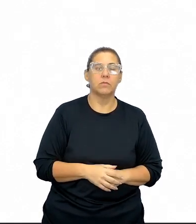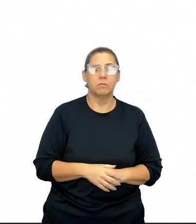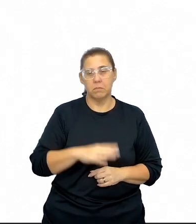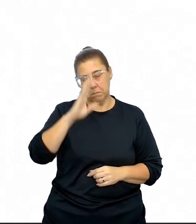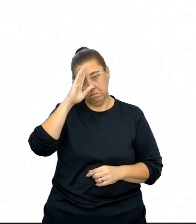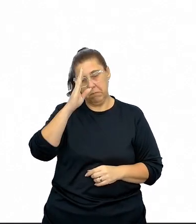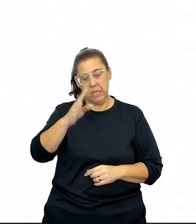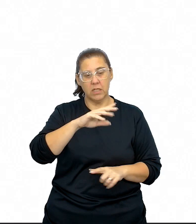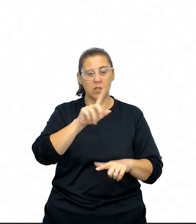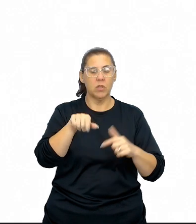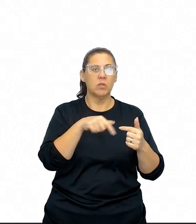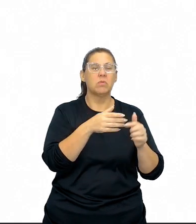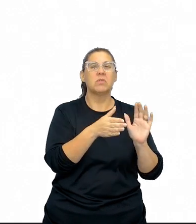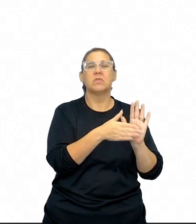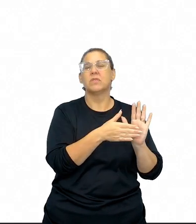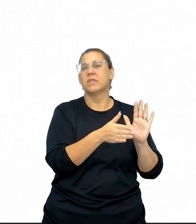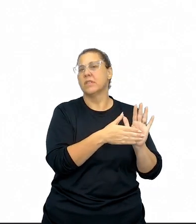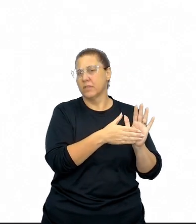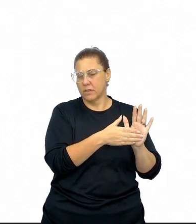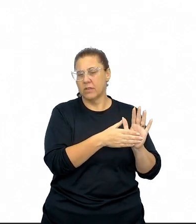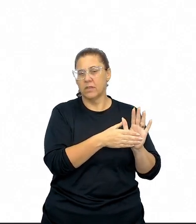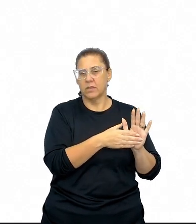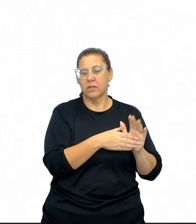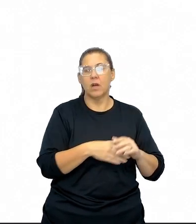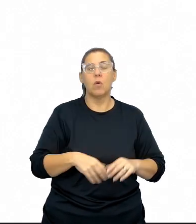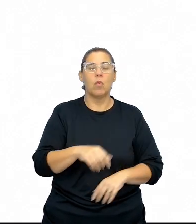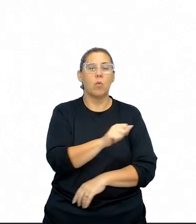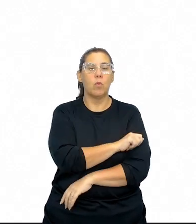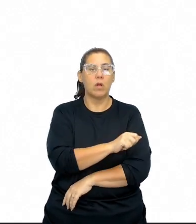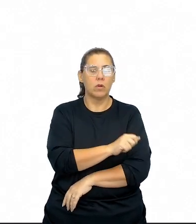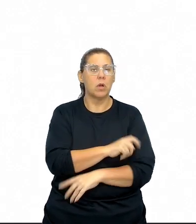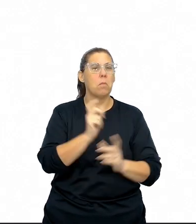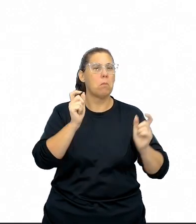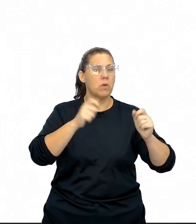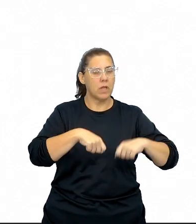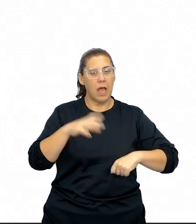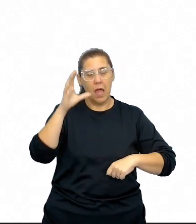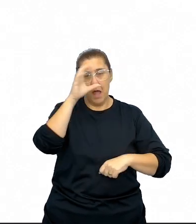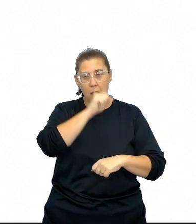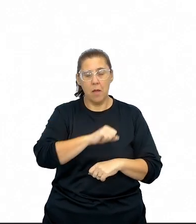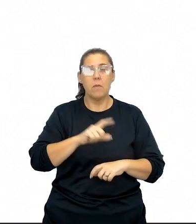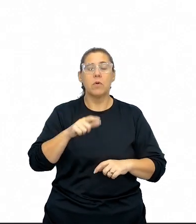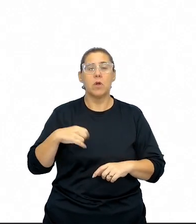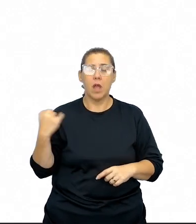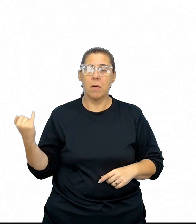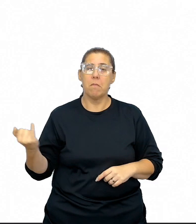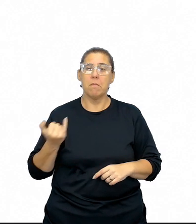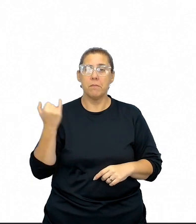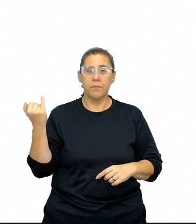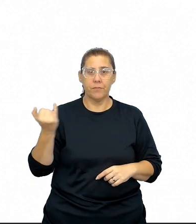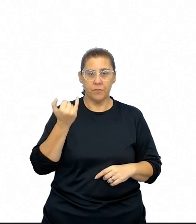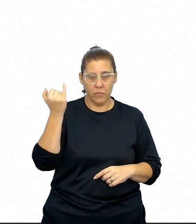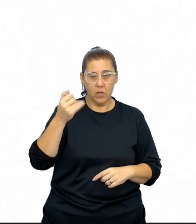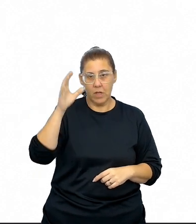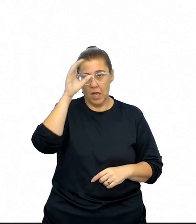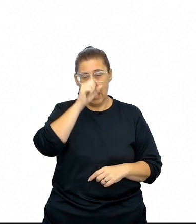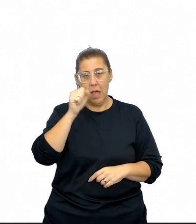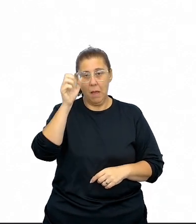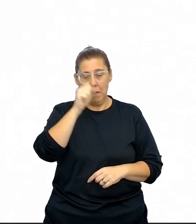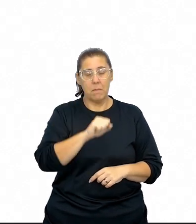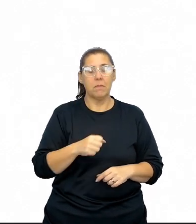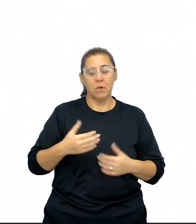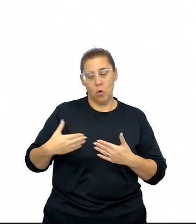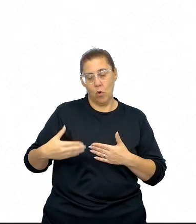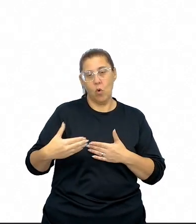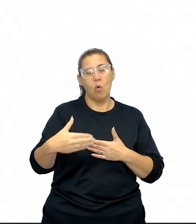principal objetivo proporcionar aí ao estudante a possibilidade de aprender aquilo que é essencial e que deverá ser aprendido para